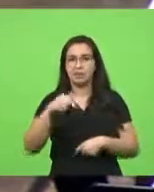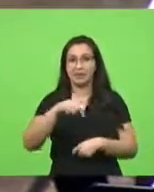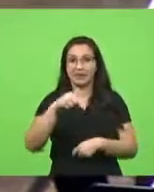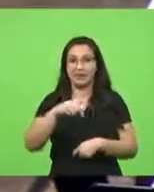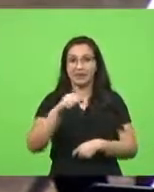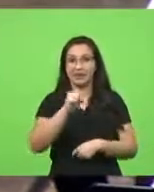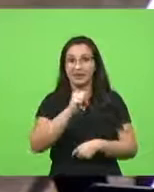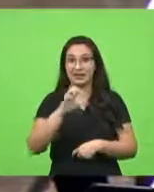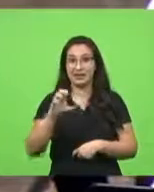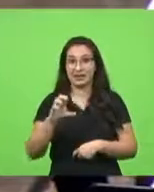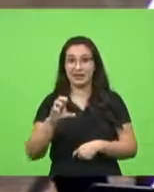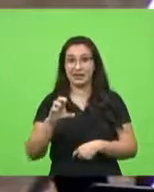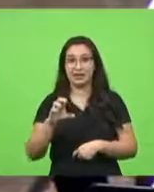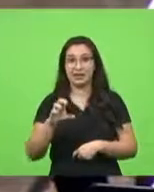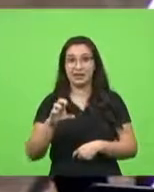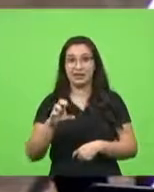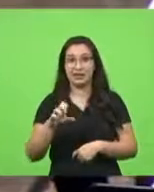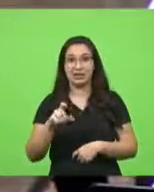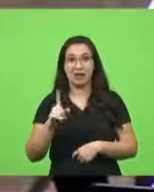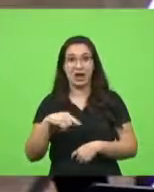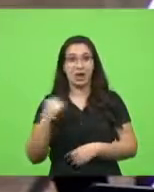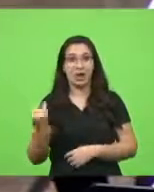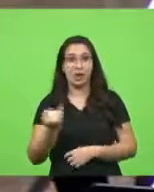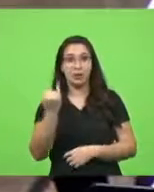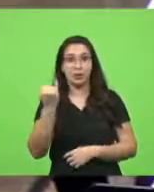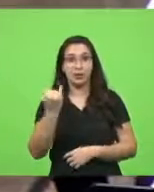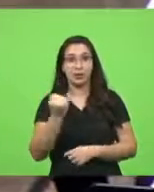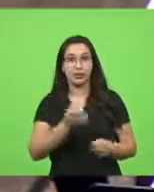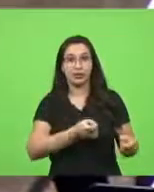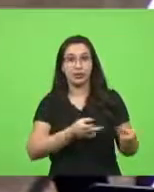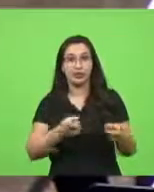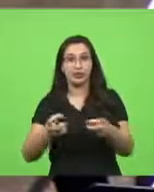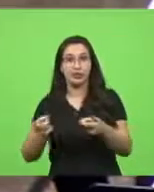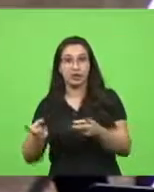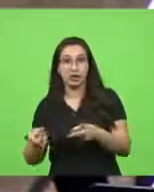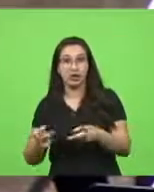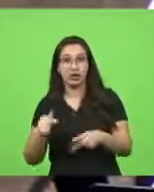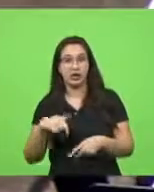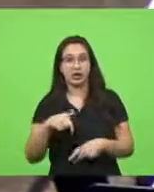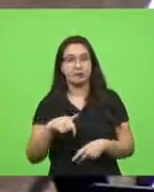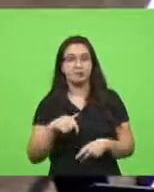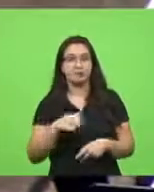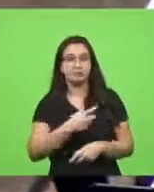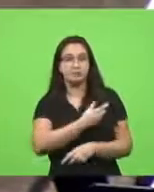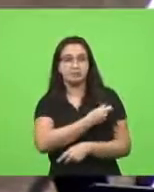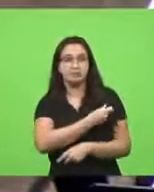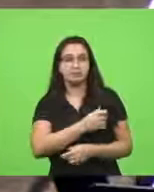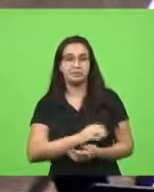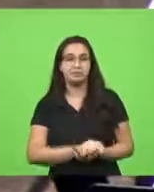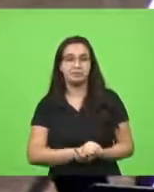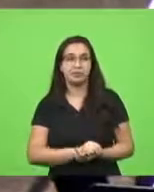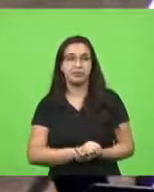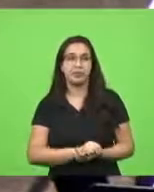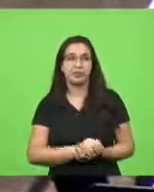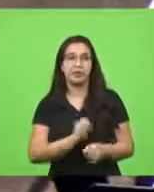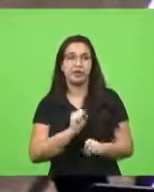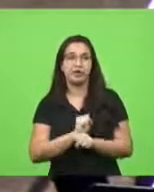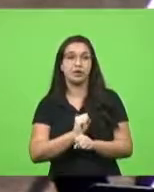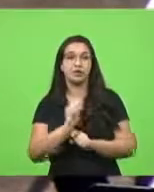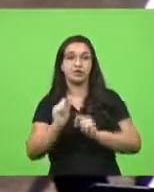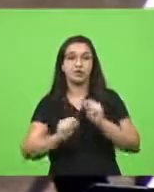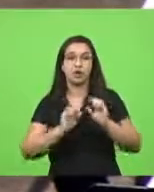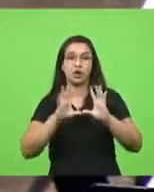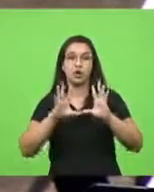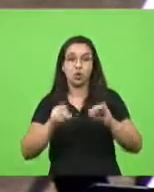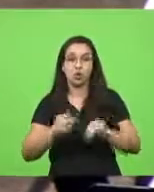de importação do nosso país. Por isso, esse projeto de lei é tão importante. Esperamos que toda a